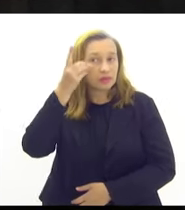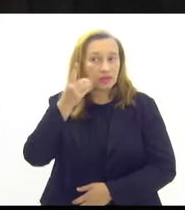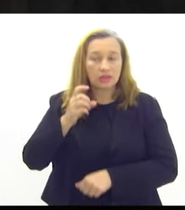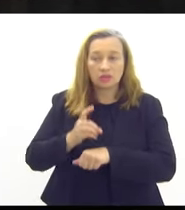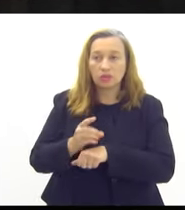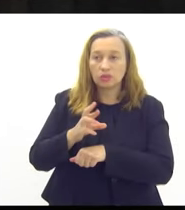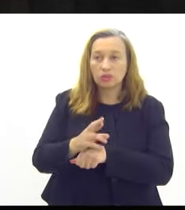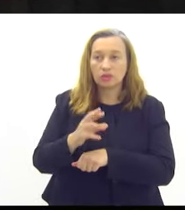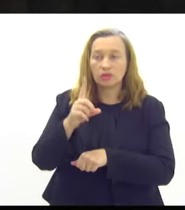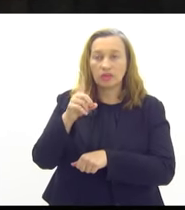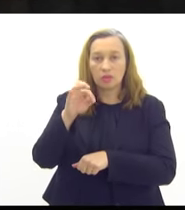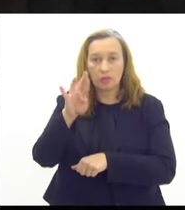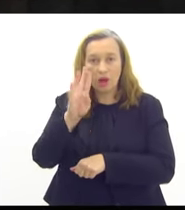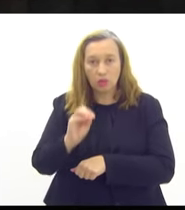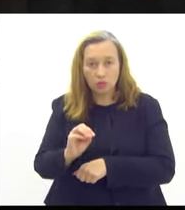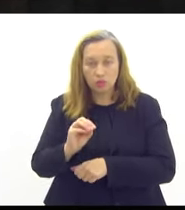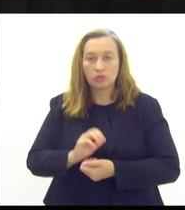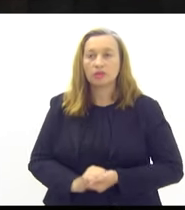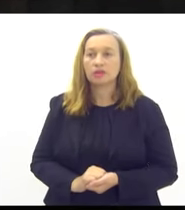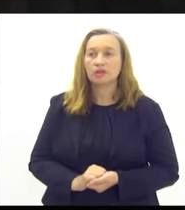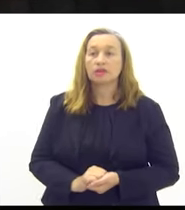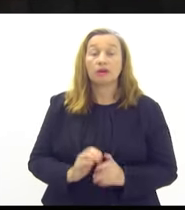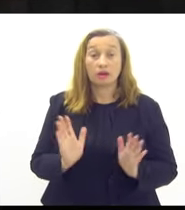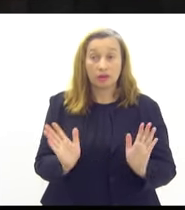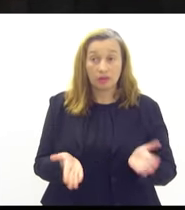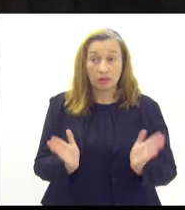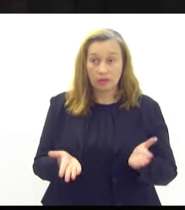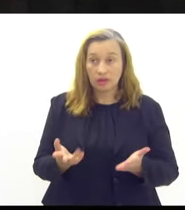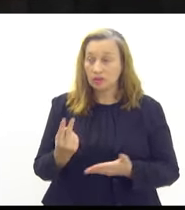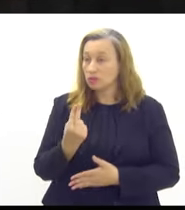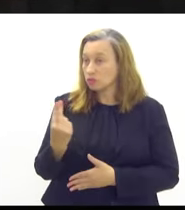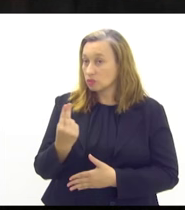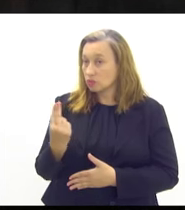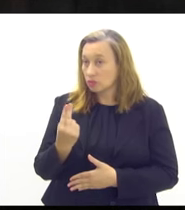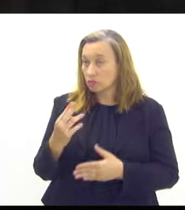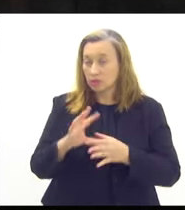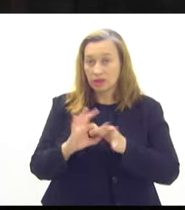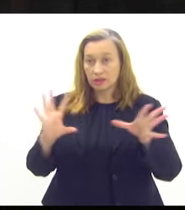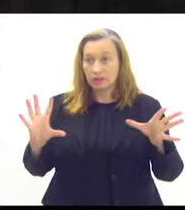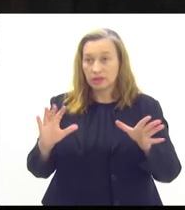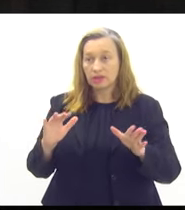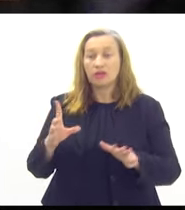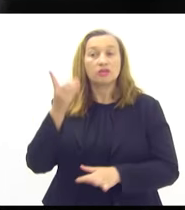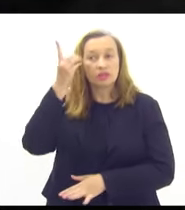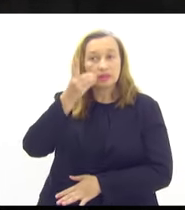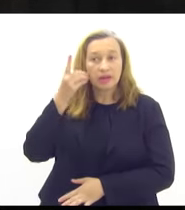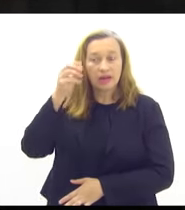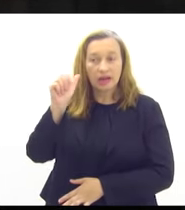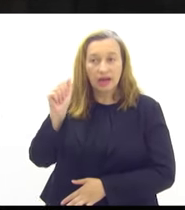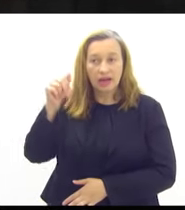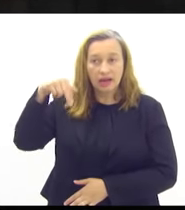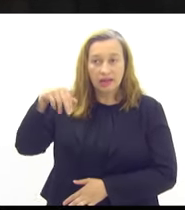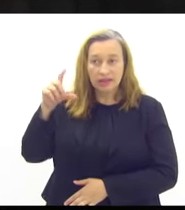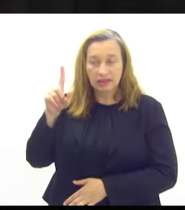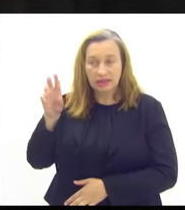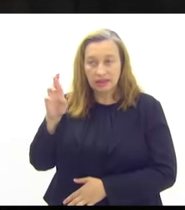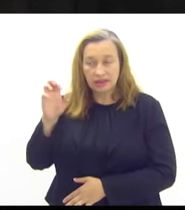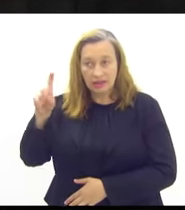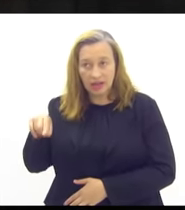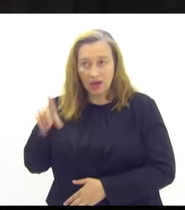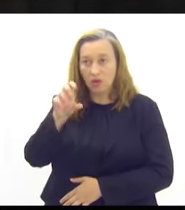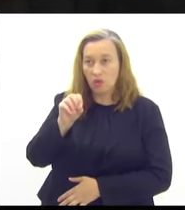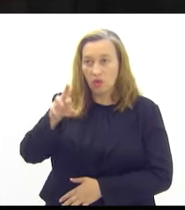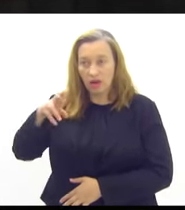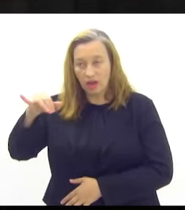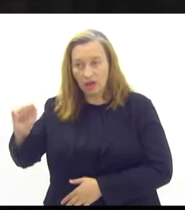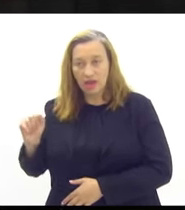doutor Deodalto, concedido agora coautoria aos deputados André Correia, Chico